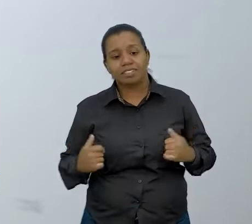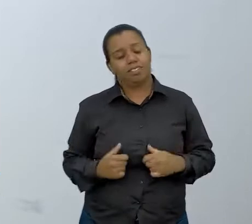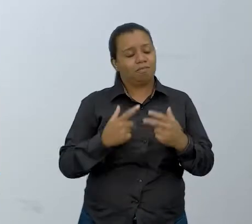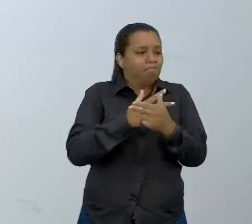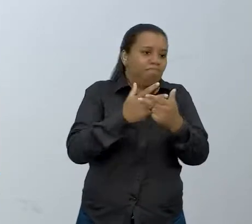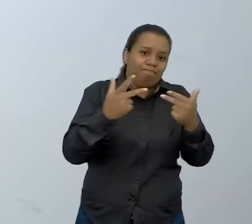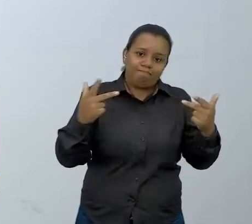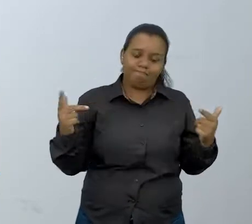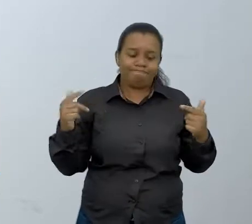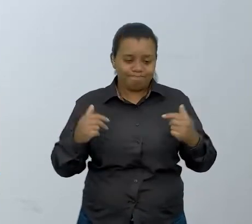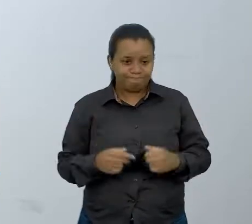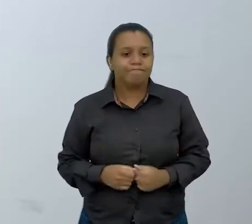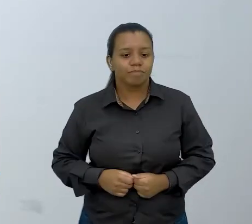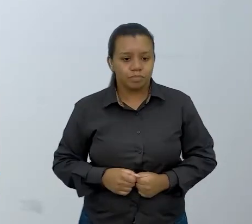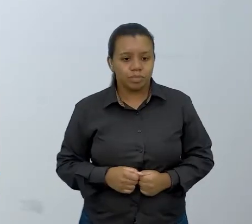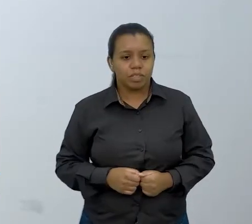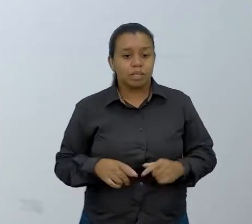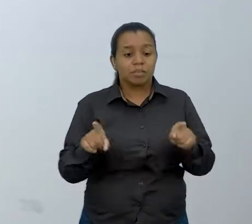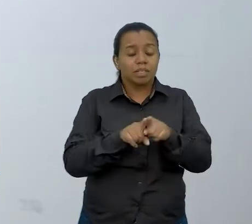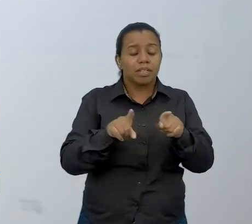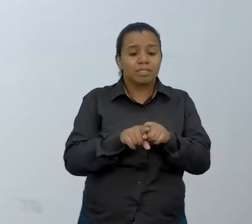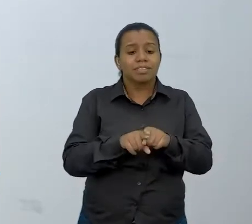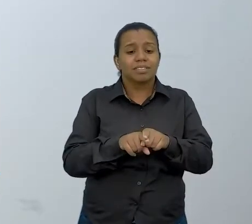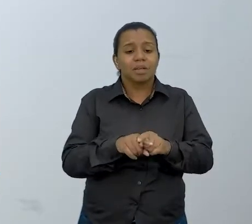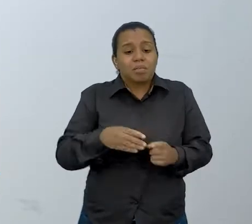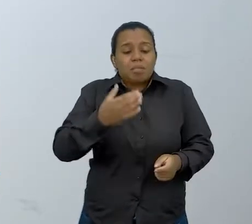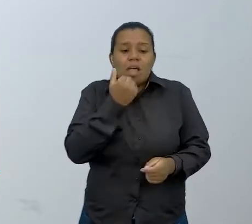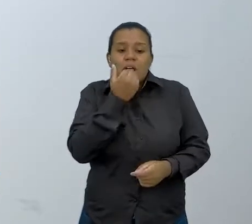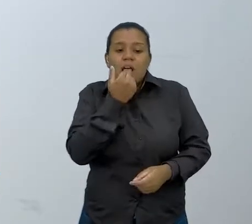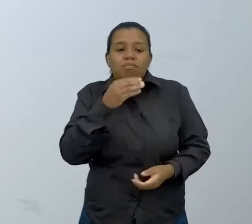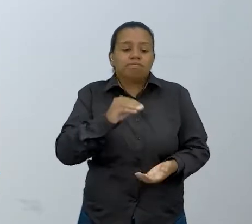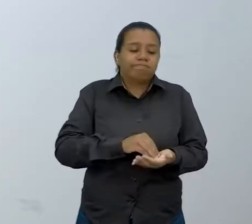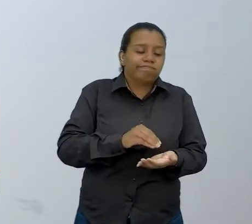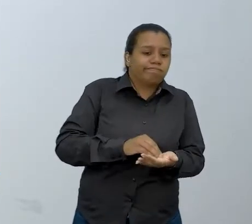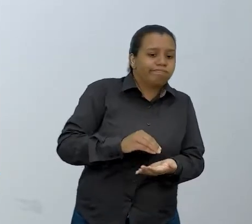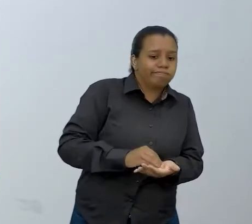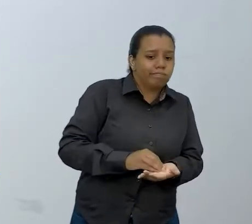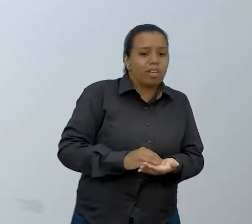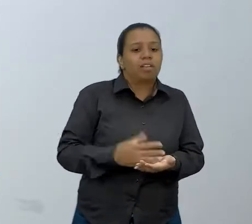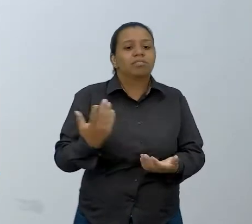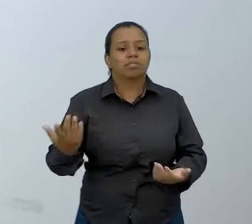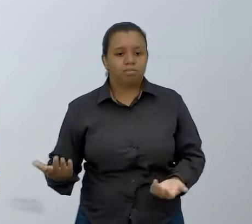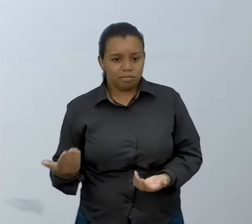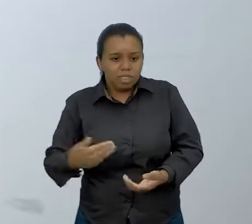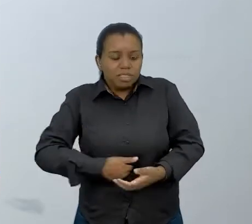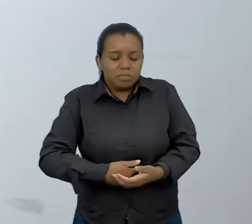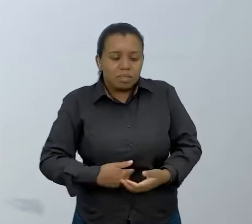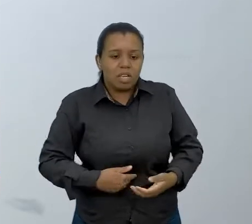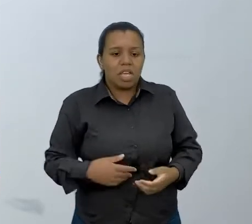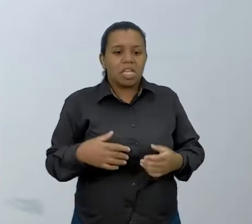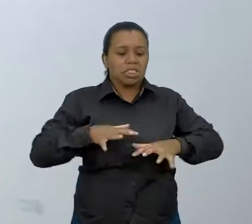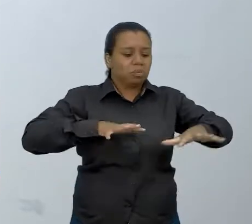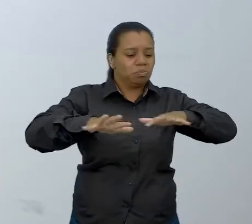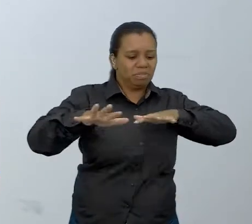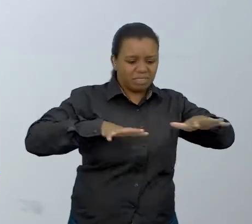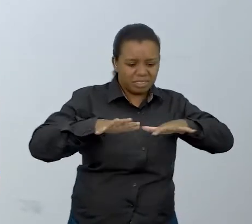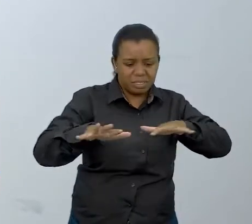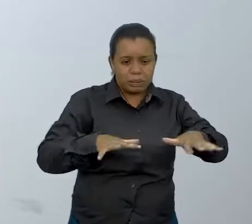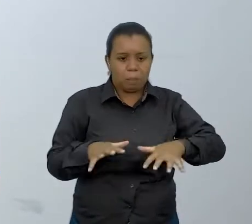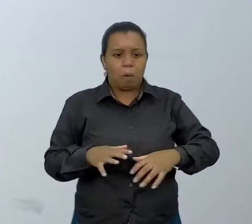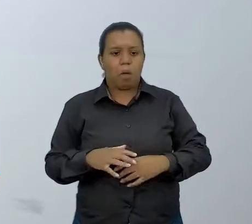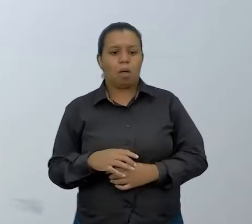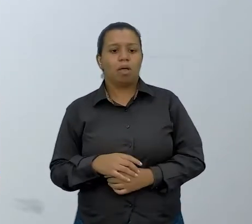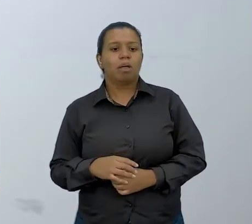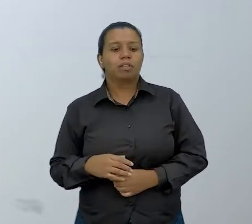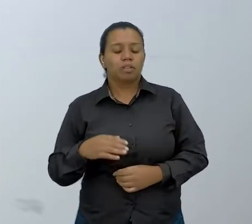sobre insegurança alimentar, fica muito pior em lugares onde tem catástrofe. Então, terremotos, secas e